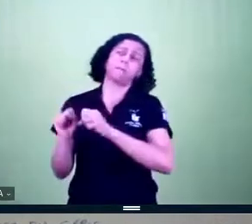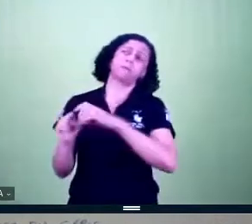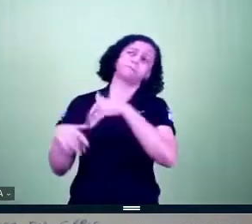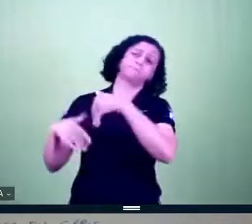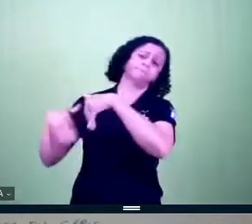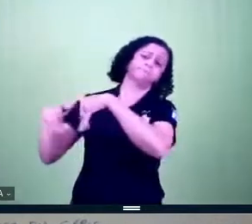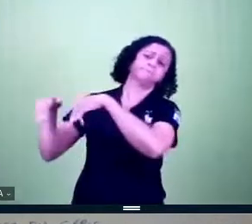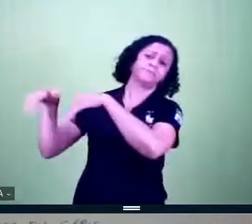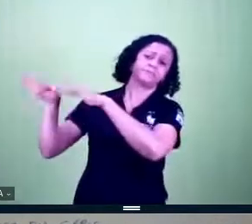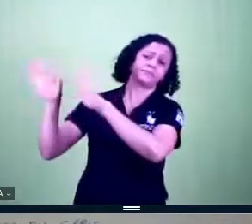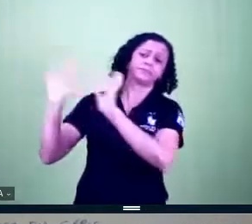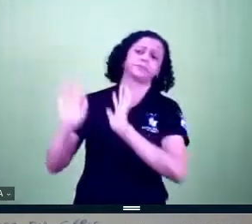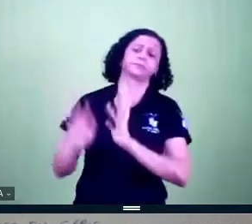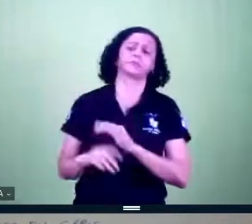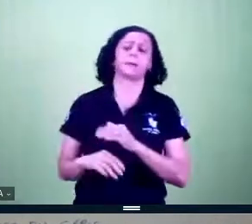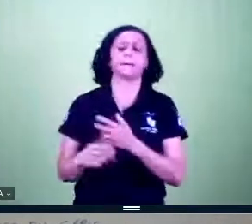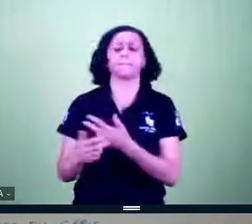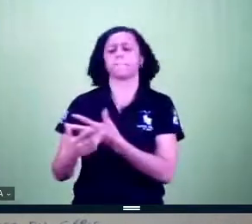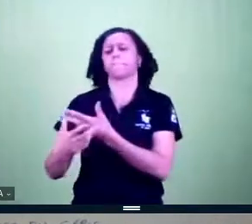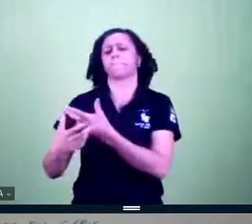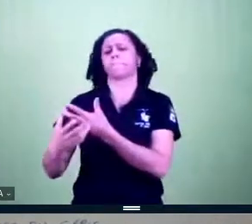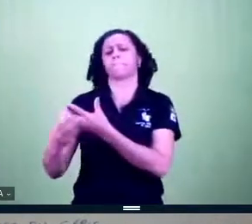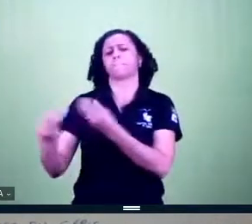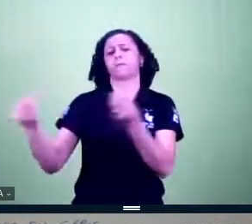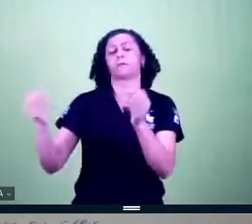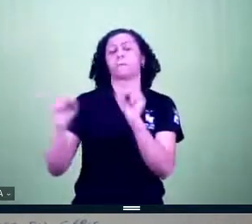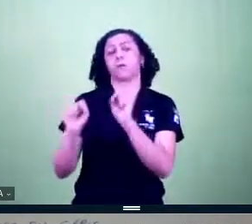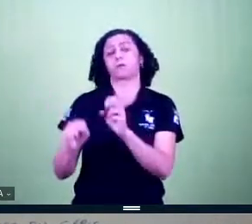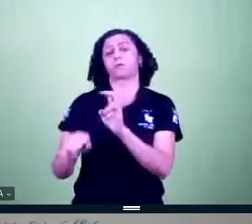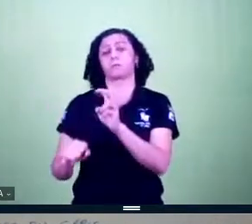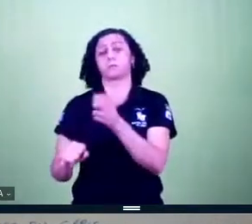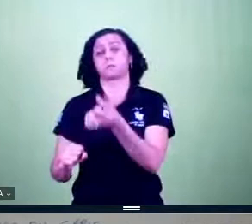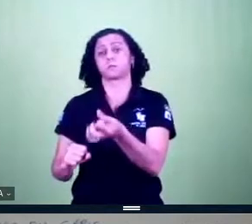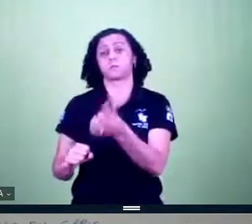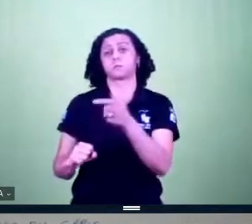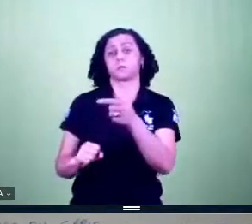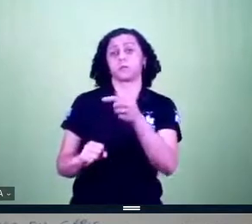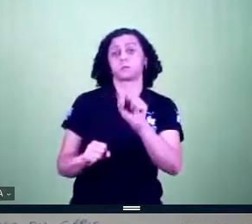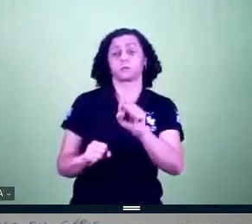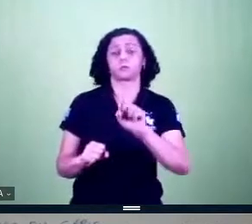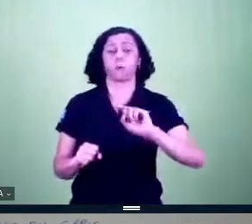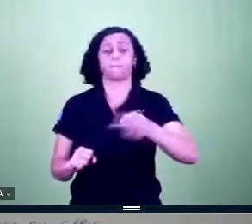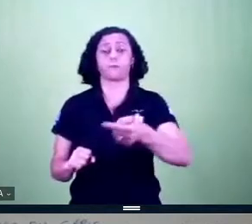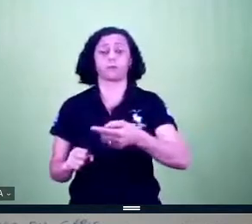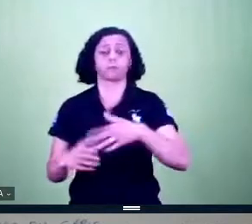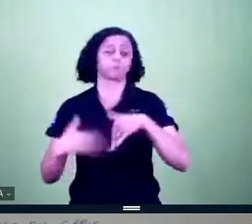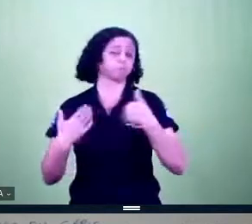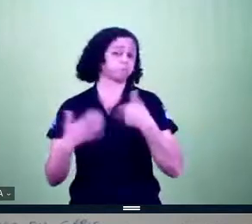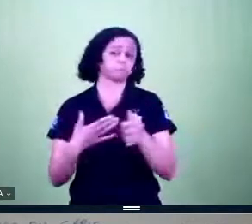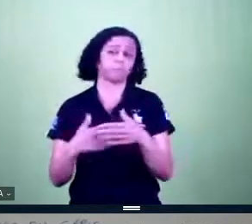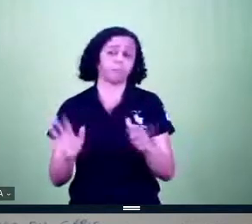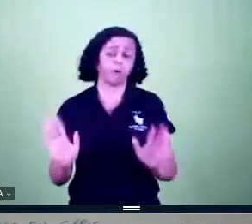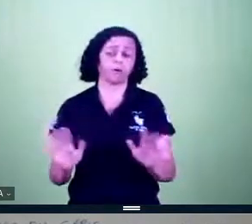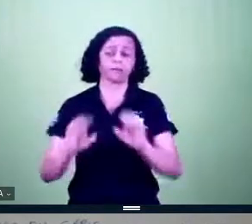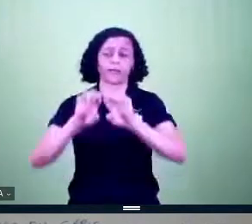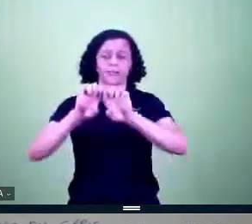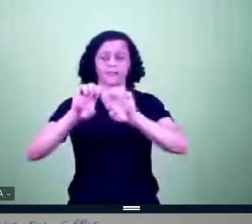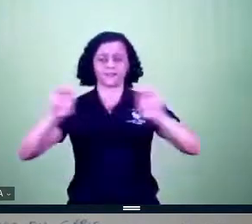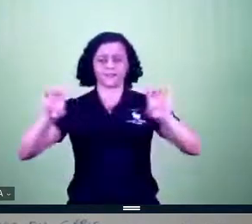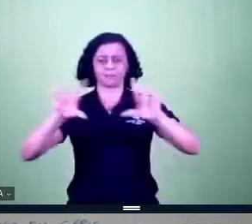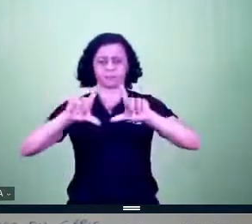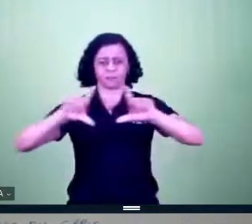mais o resistor de número N, pode ser 5, 6, 7, 8, 1000, não importa. Essa é a expressão